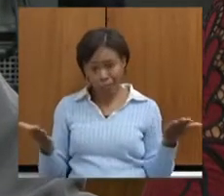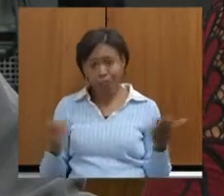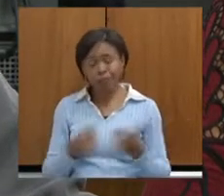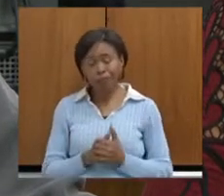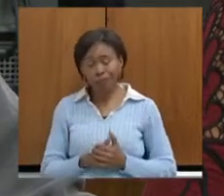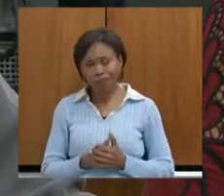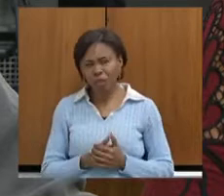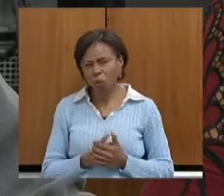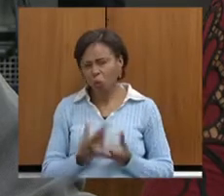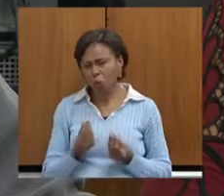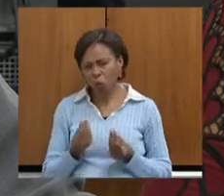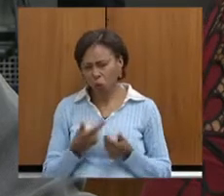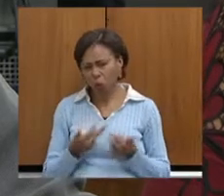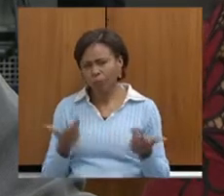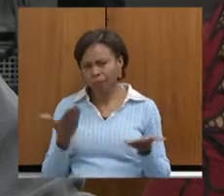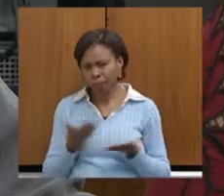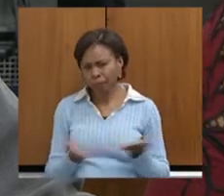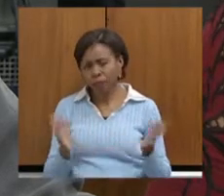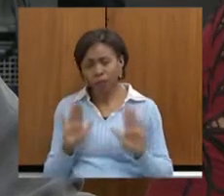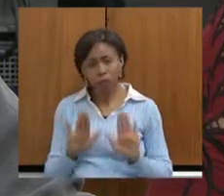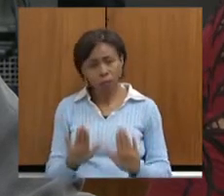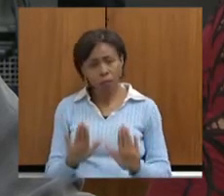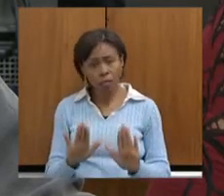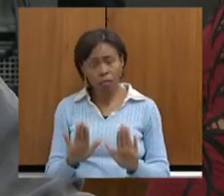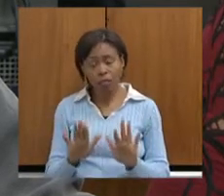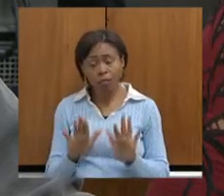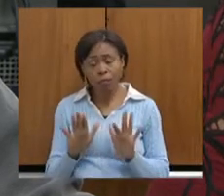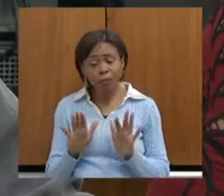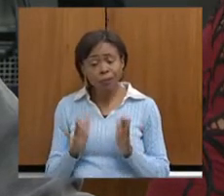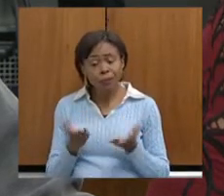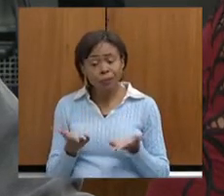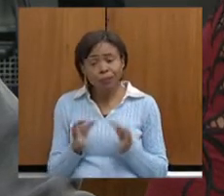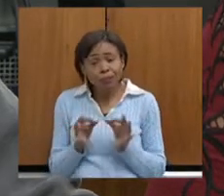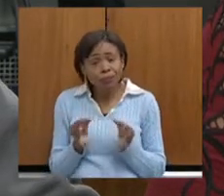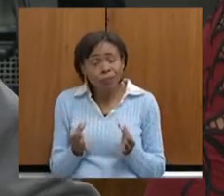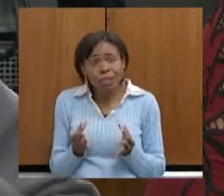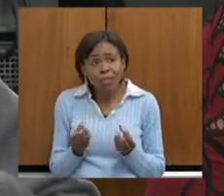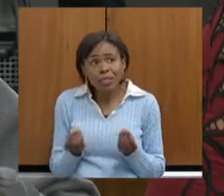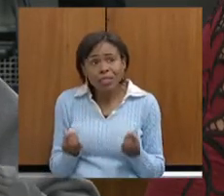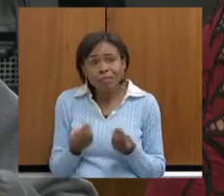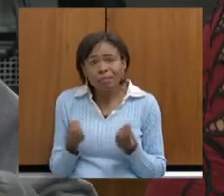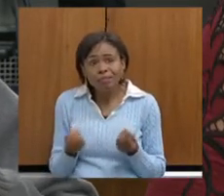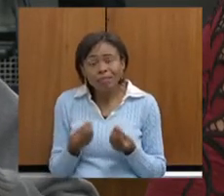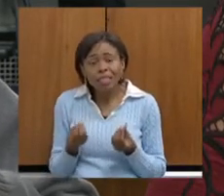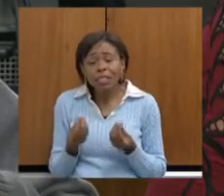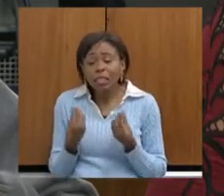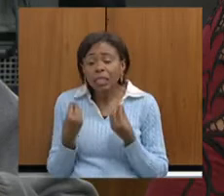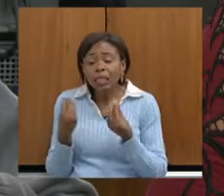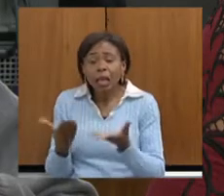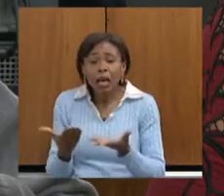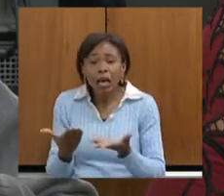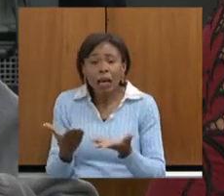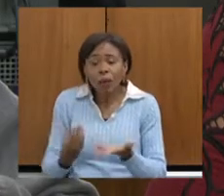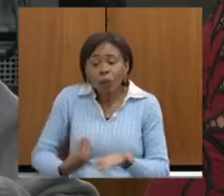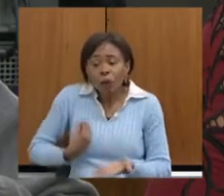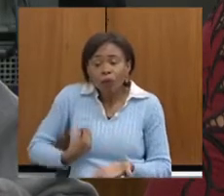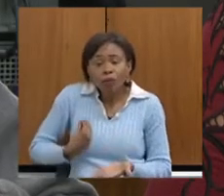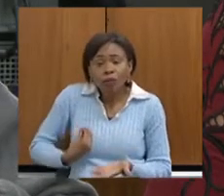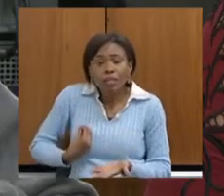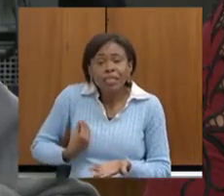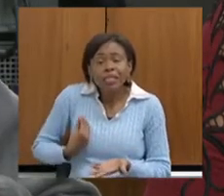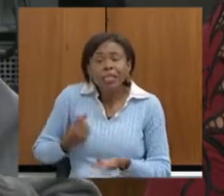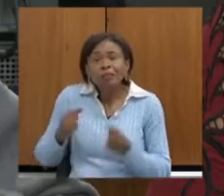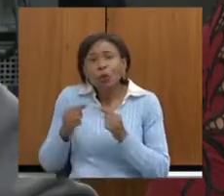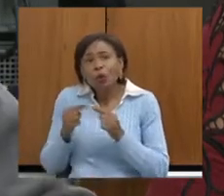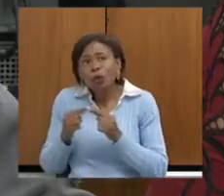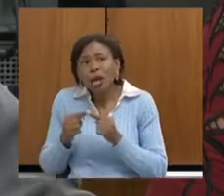perdeu muita coisa mas que seja pelo menos minimamente de condição de ter um mínimo que tem condição de retornar à Vida